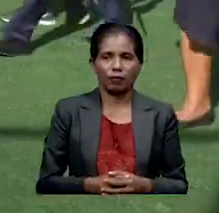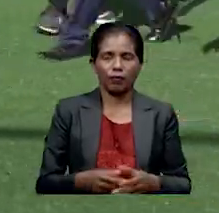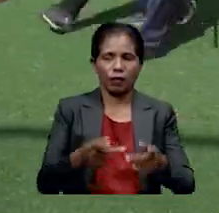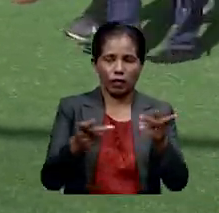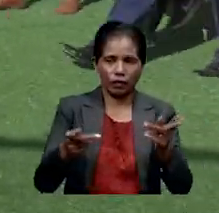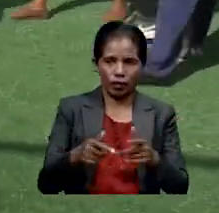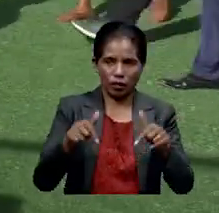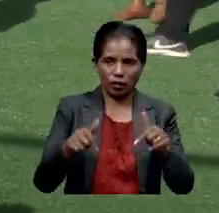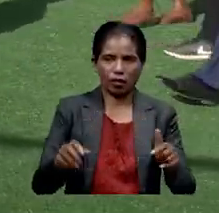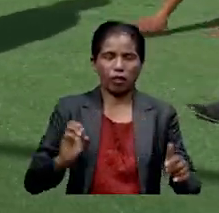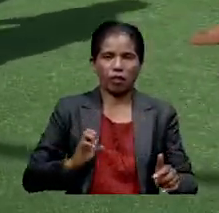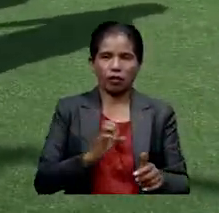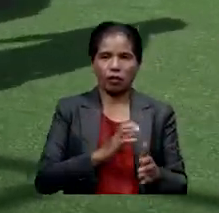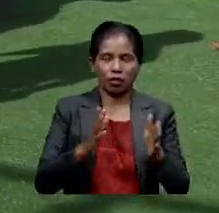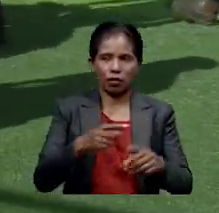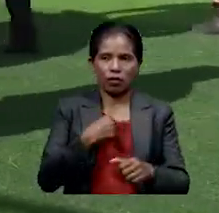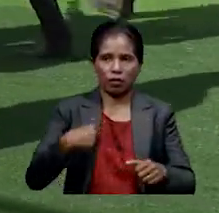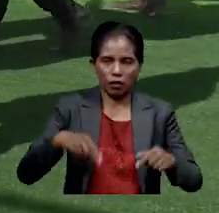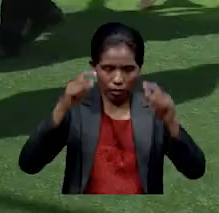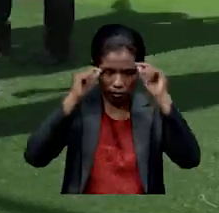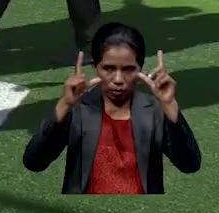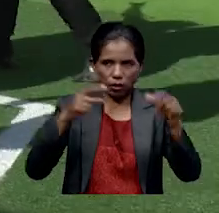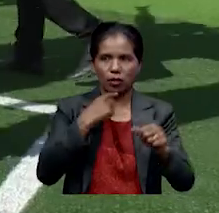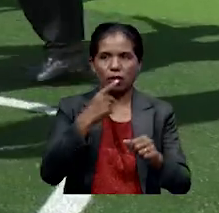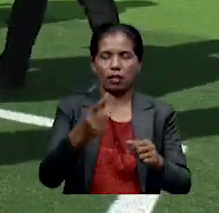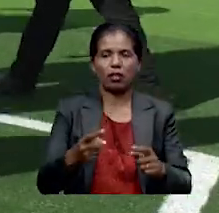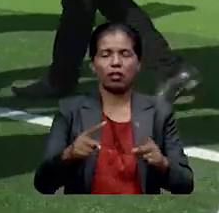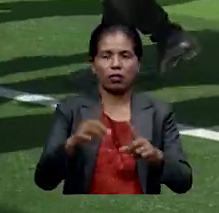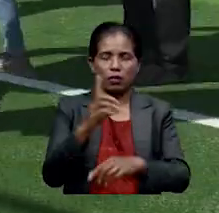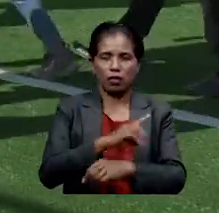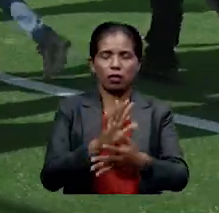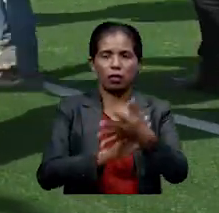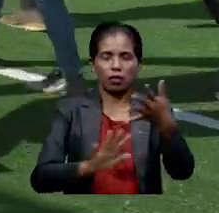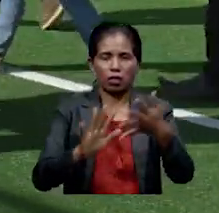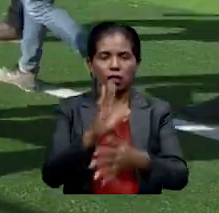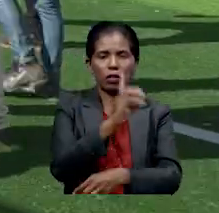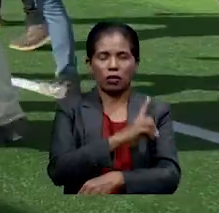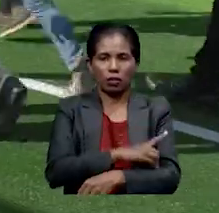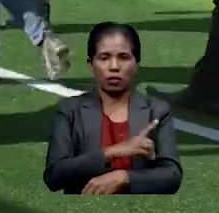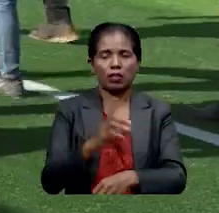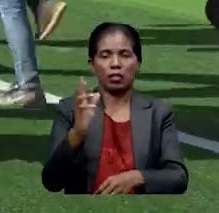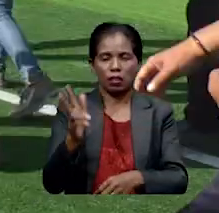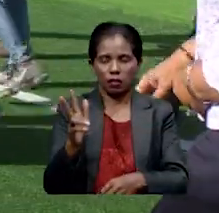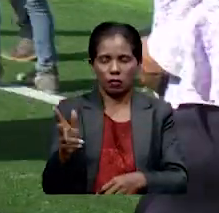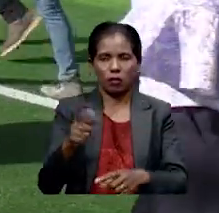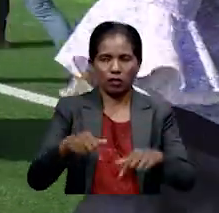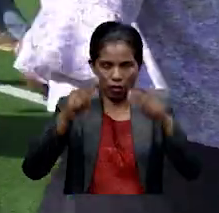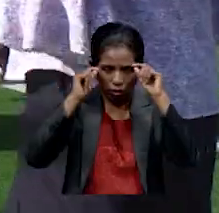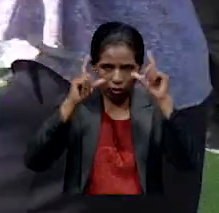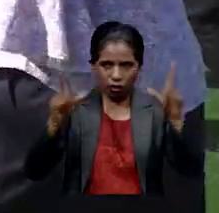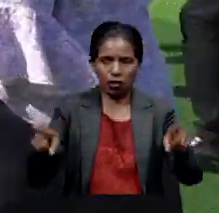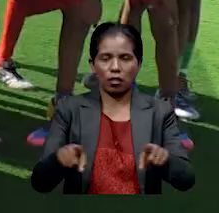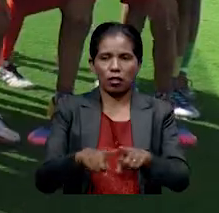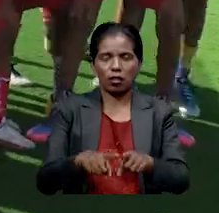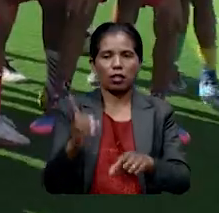relação ao embaixador Xina e Timor-Leste, Xiang Jiangou, actuar, hoje comemora a consulta popular e a Timor-Leste, a nessa mos, a